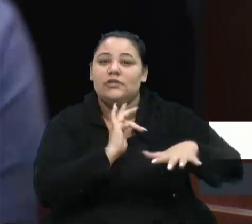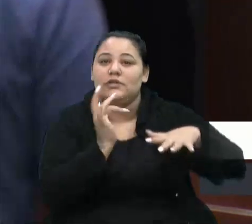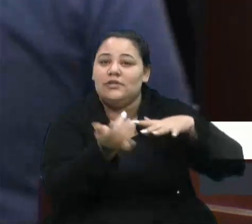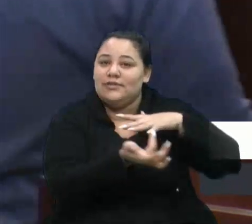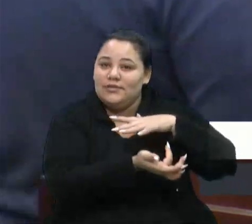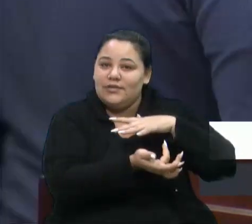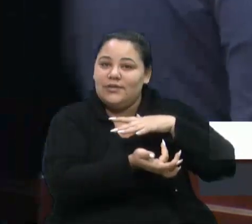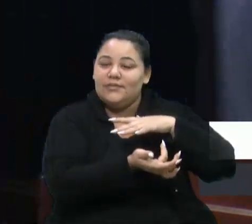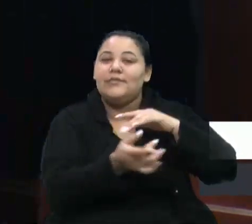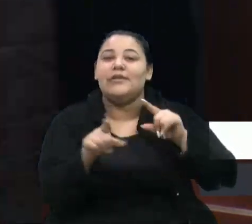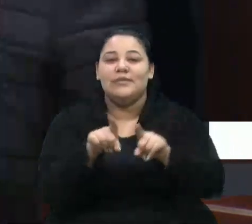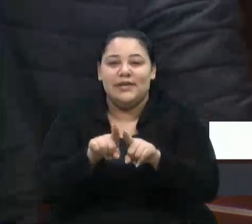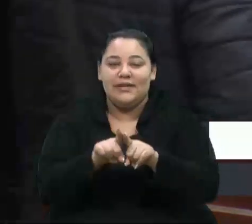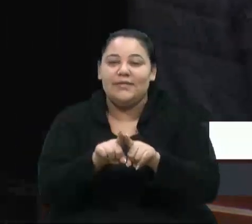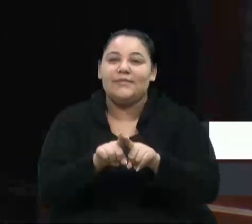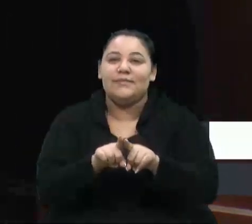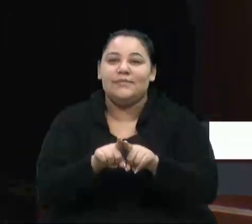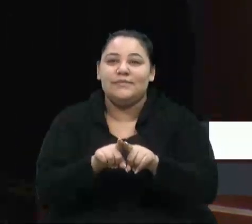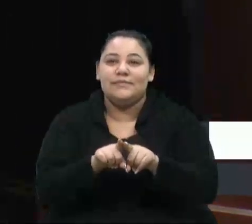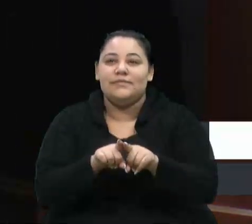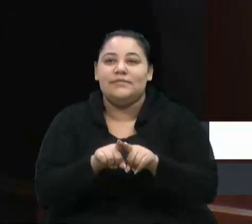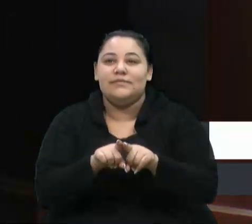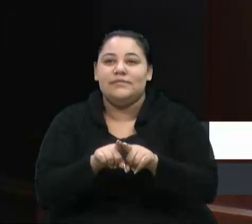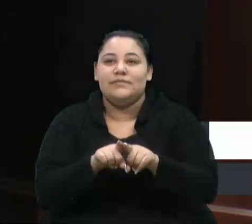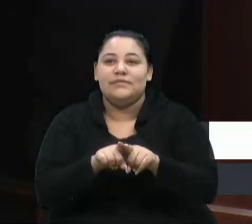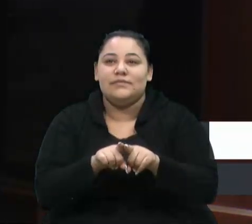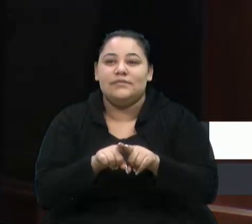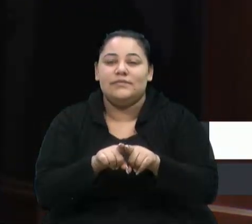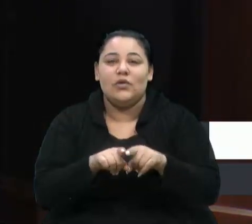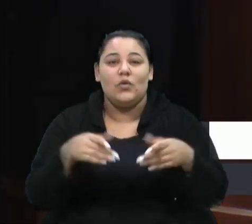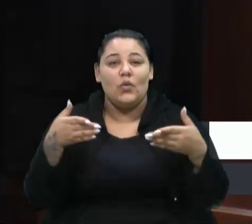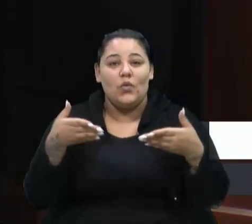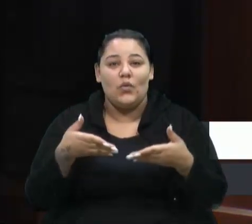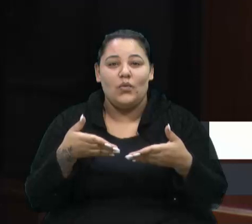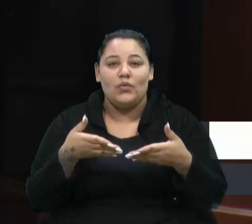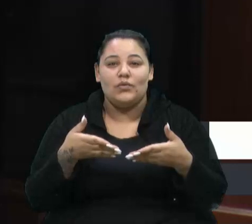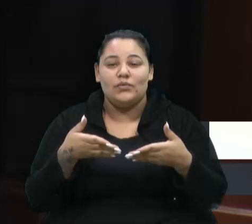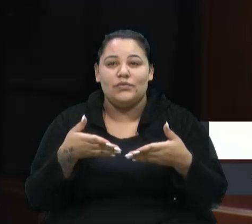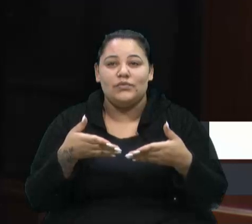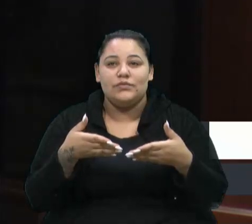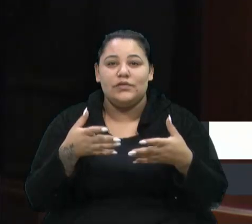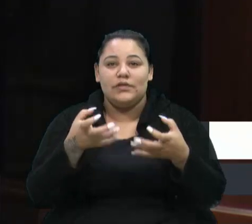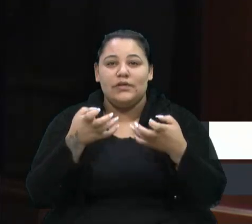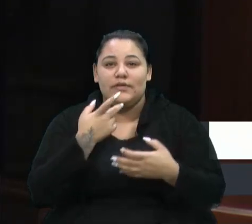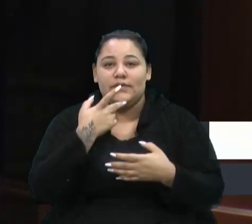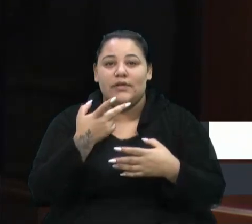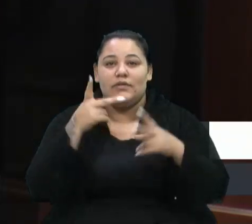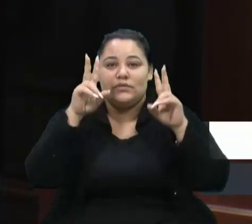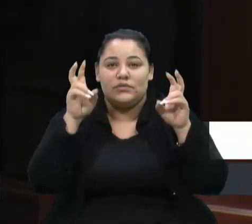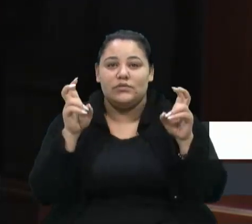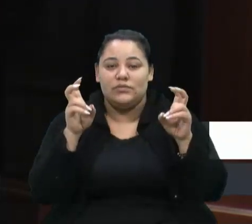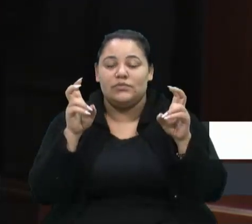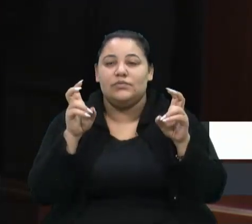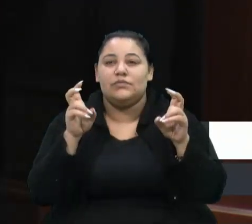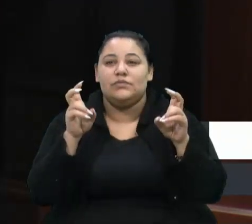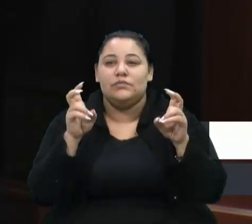social. Hoje eu trago um tema das estações, né? A